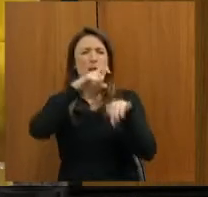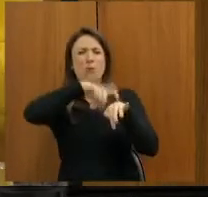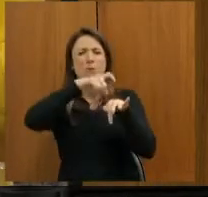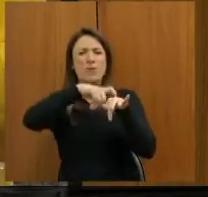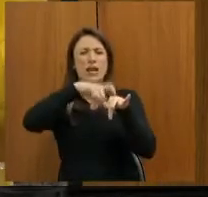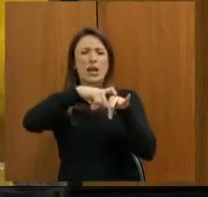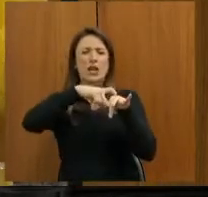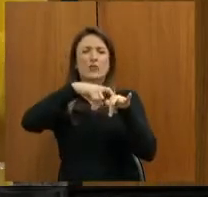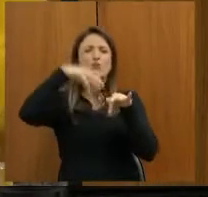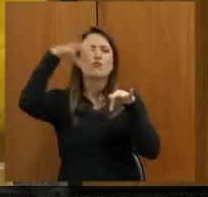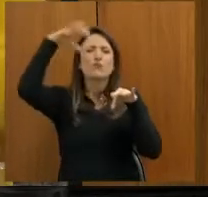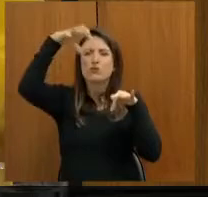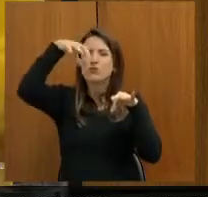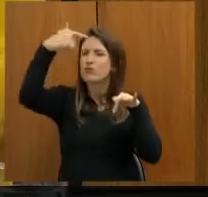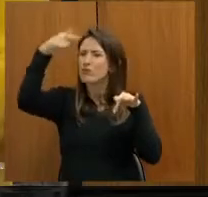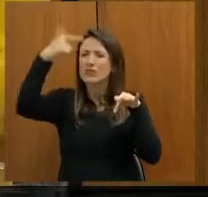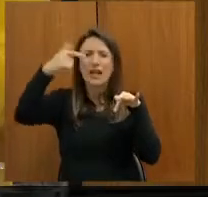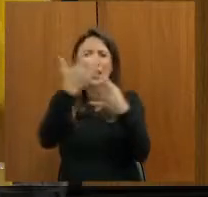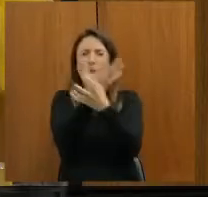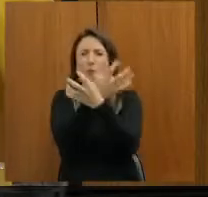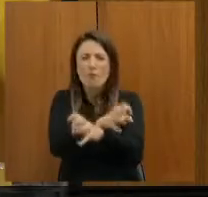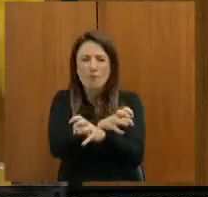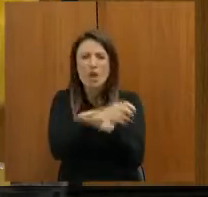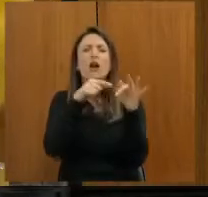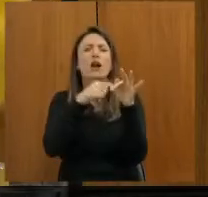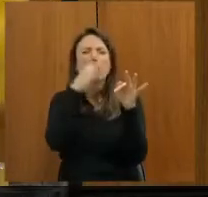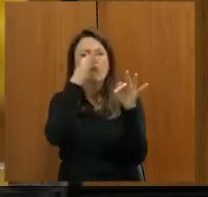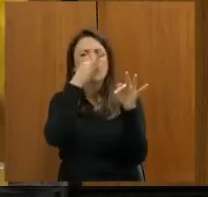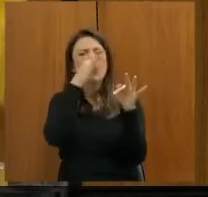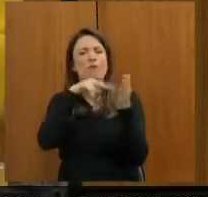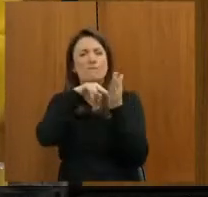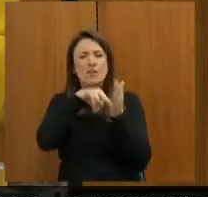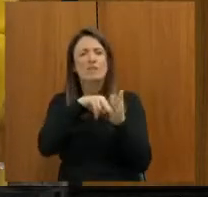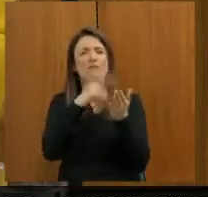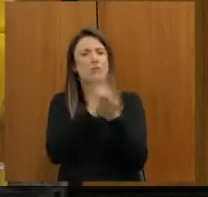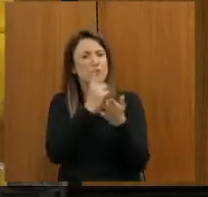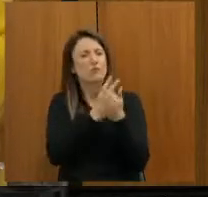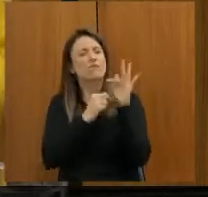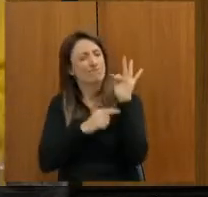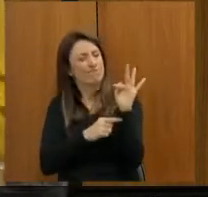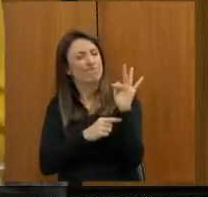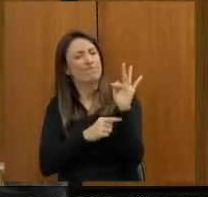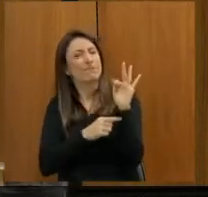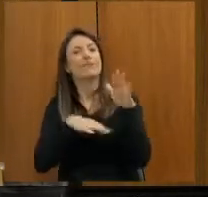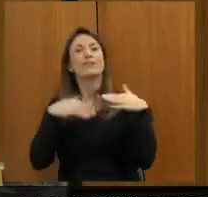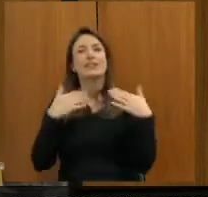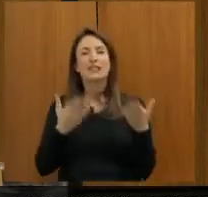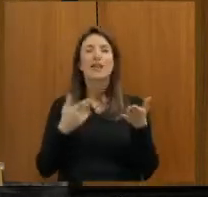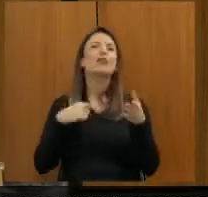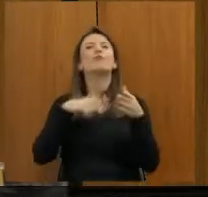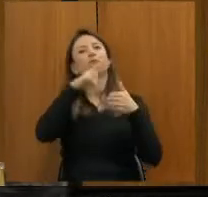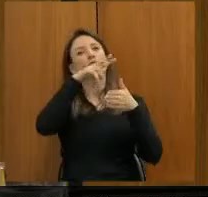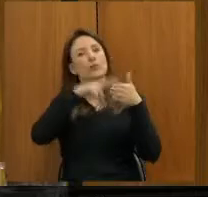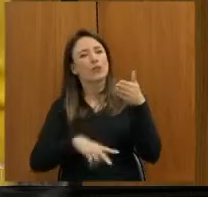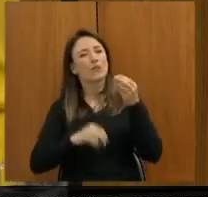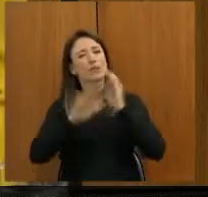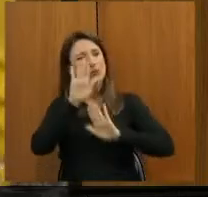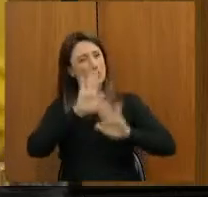então eu acho que é muito simbólico e vou fazer a leitura com muito cuidado e